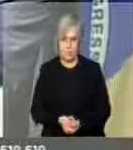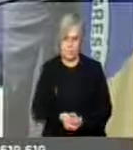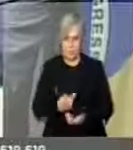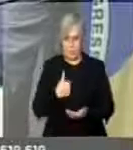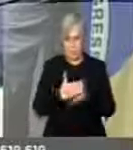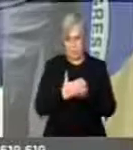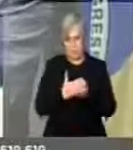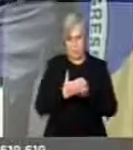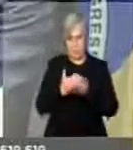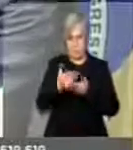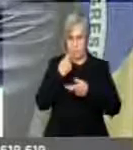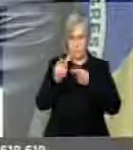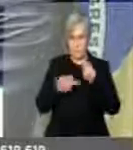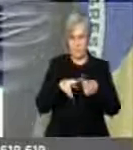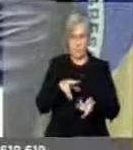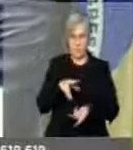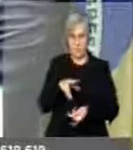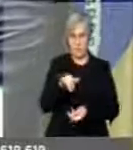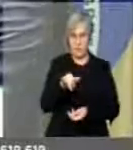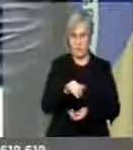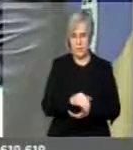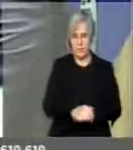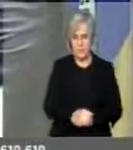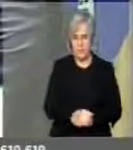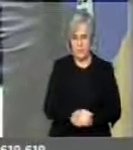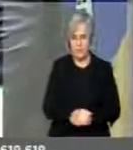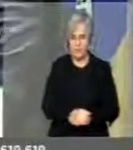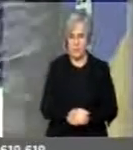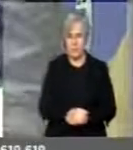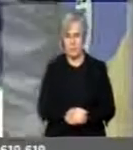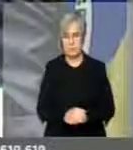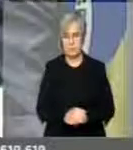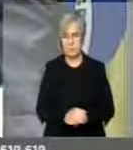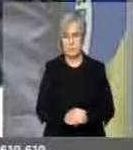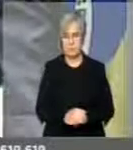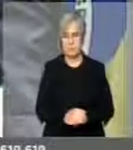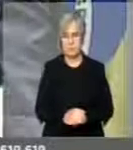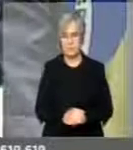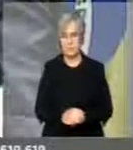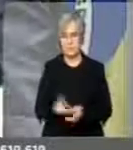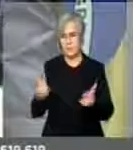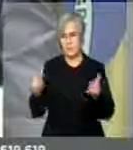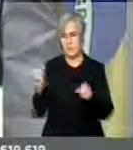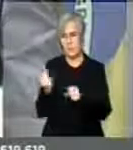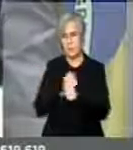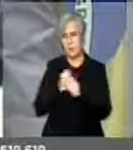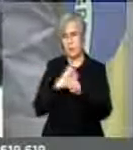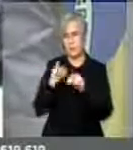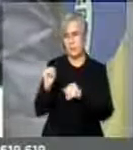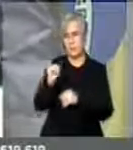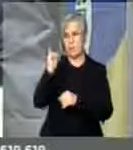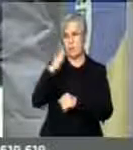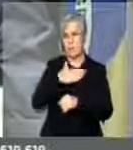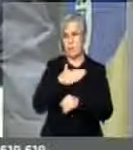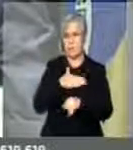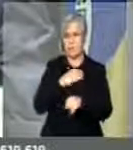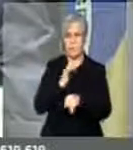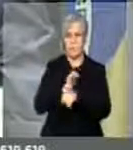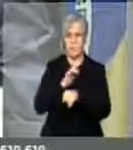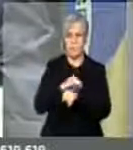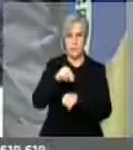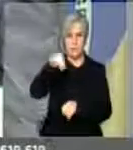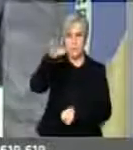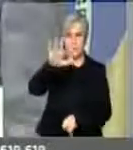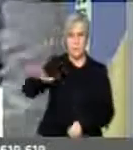vou falar aqui sobre uma obra que é muito importante para o meu estado, para a região